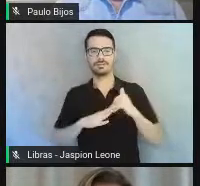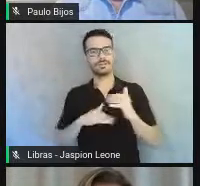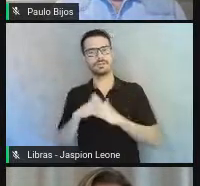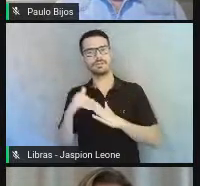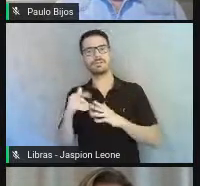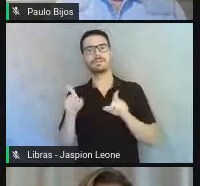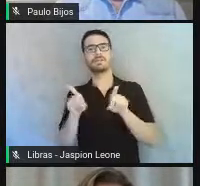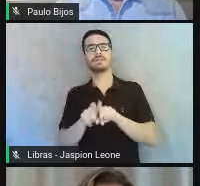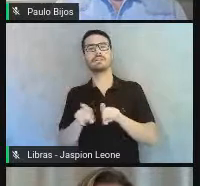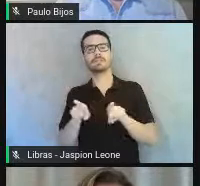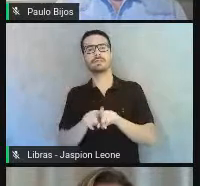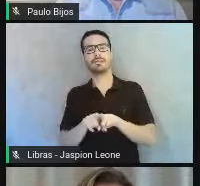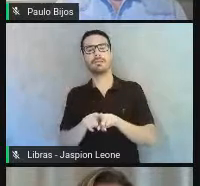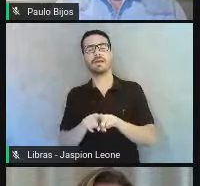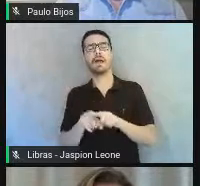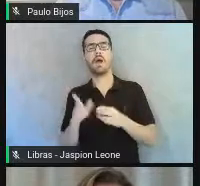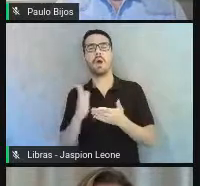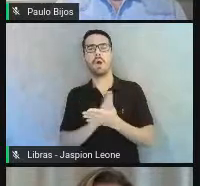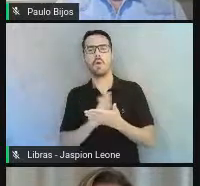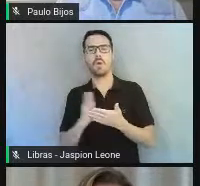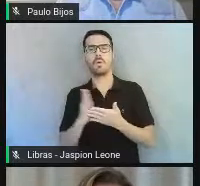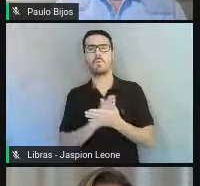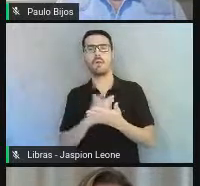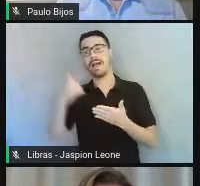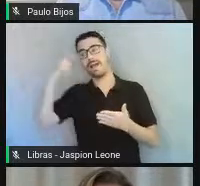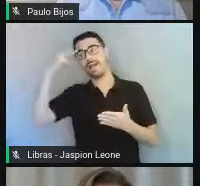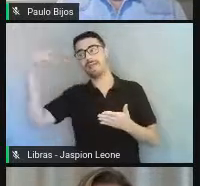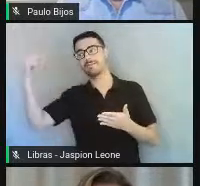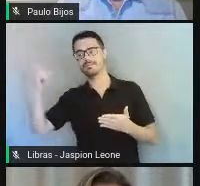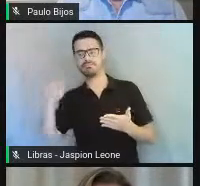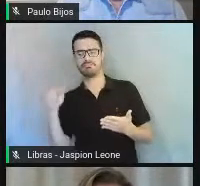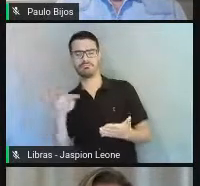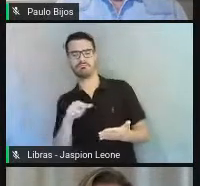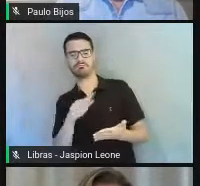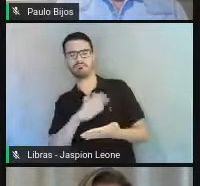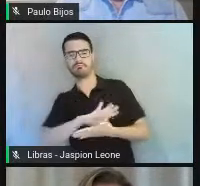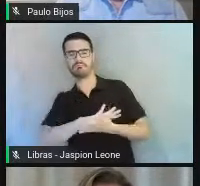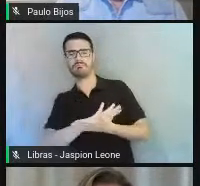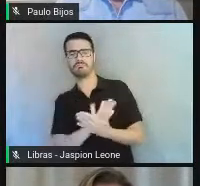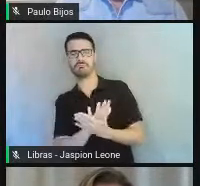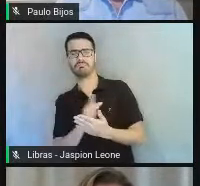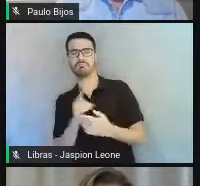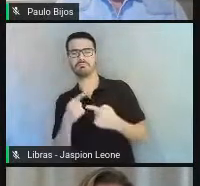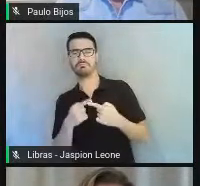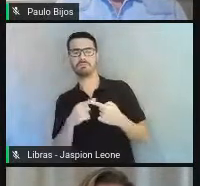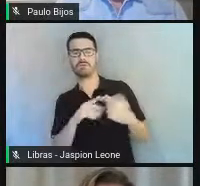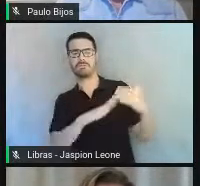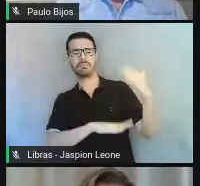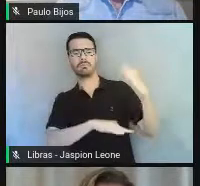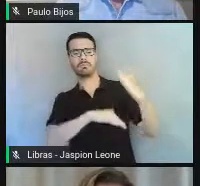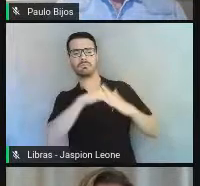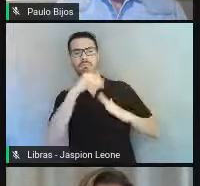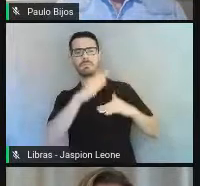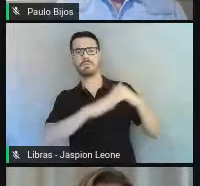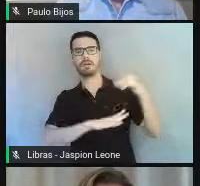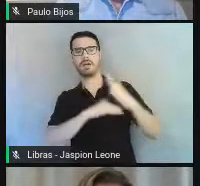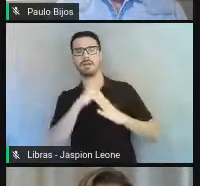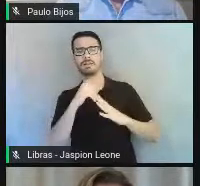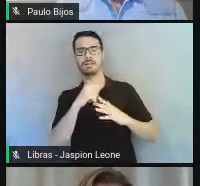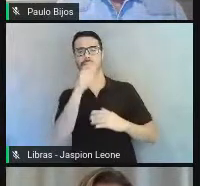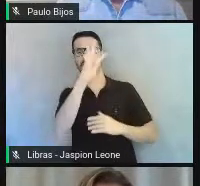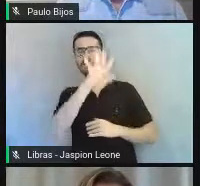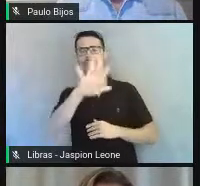um certo preconceito também da academia em relação a isso, e talvez por conta disso mesmo, né, por conta dessa dicotomia teoria e